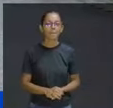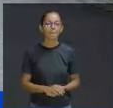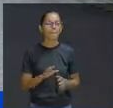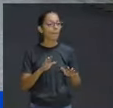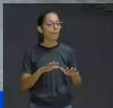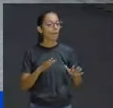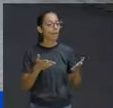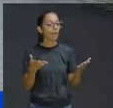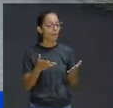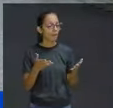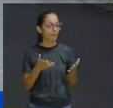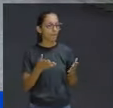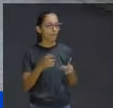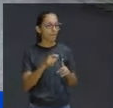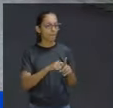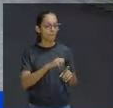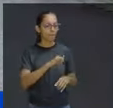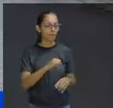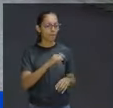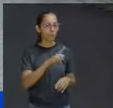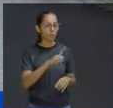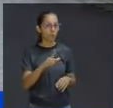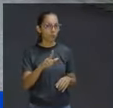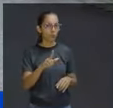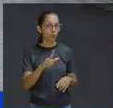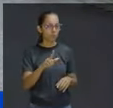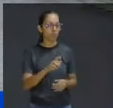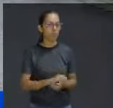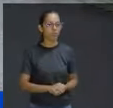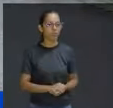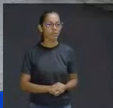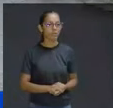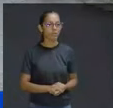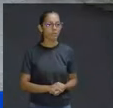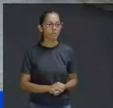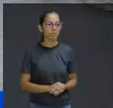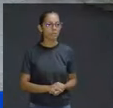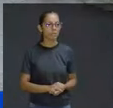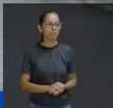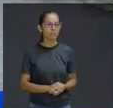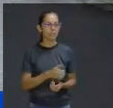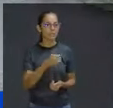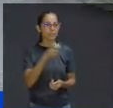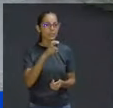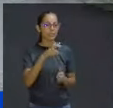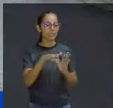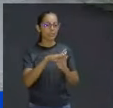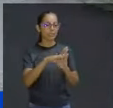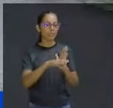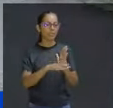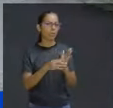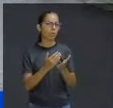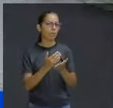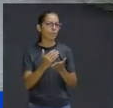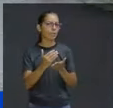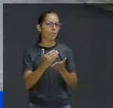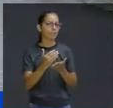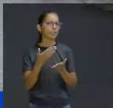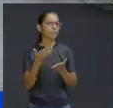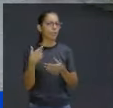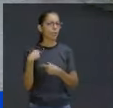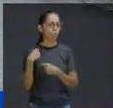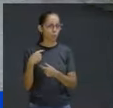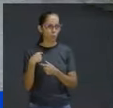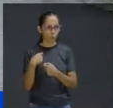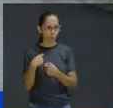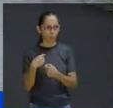julho. As 15 sessões começam em agosto ou agosto já? Não sei, a partir de agosto nós já teremos 15. Parece